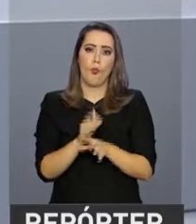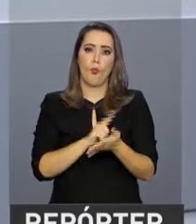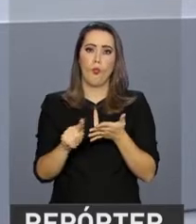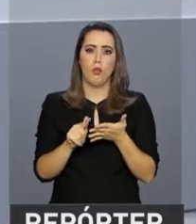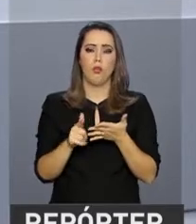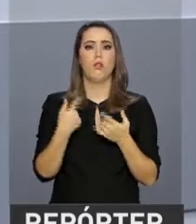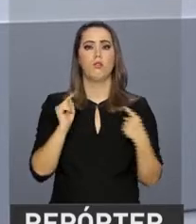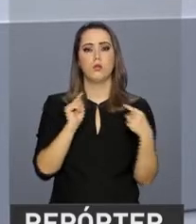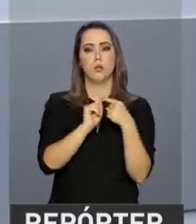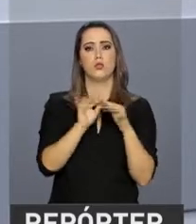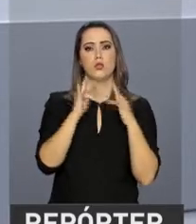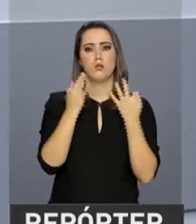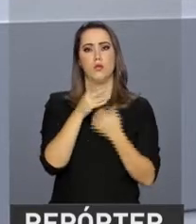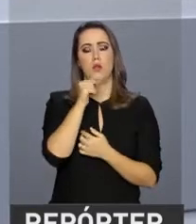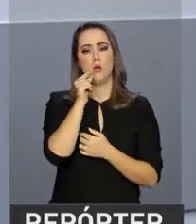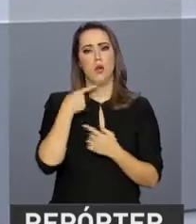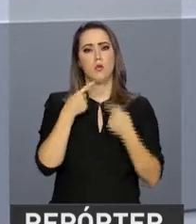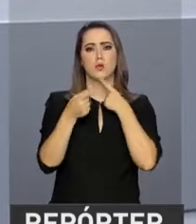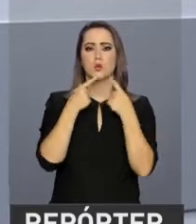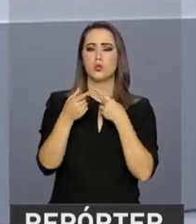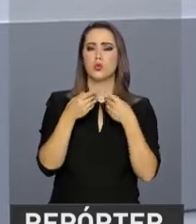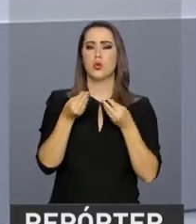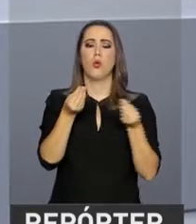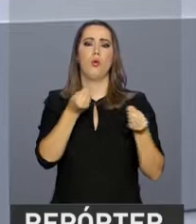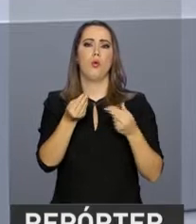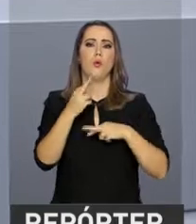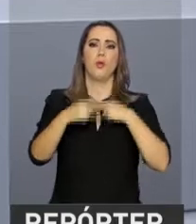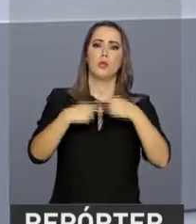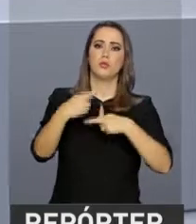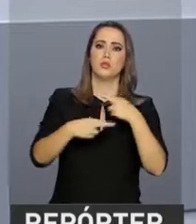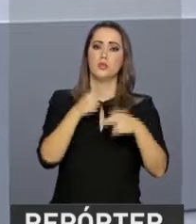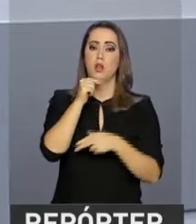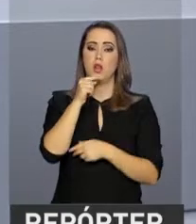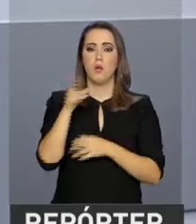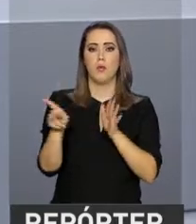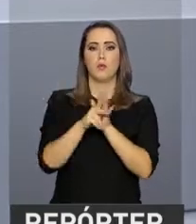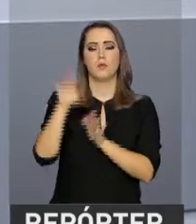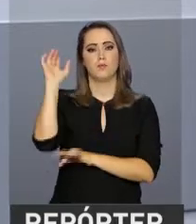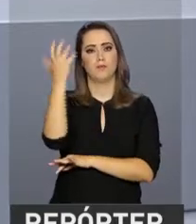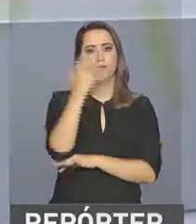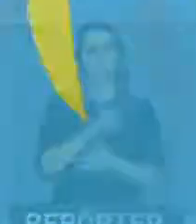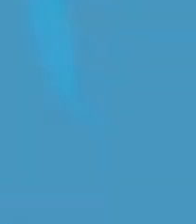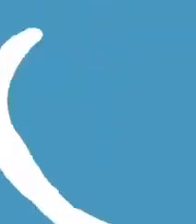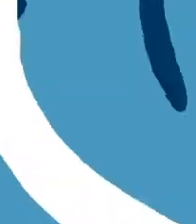água que será realizada em brasília é discutir formas de reaproveitar esse recurso da natureza